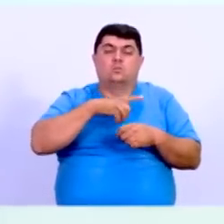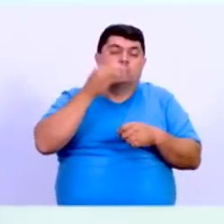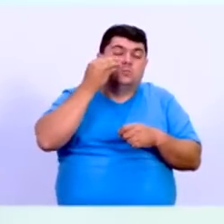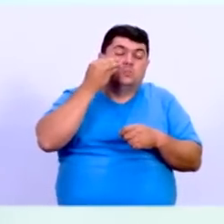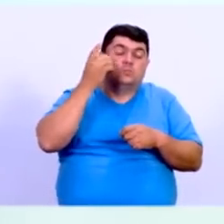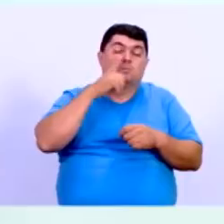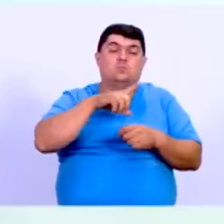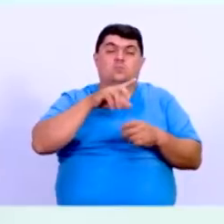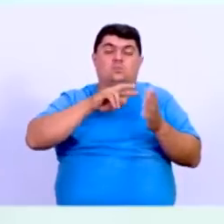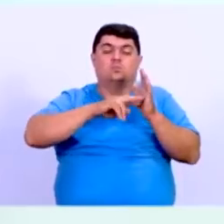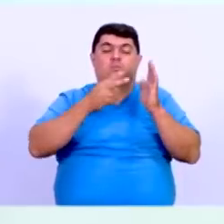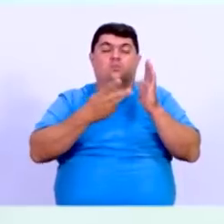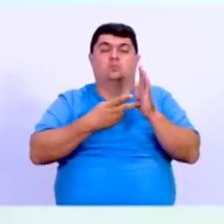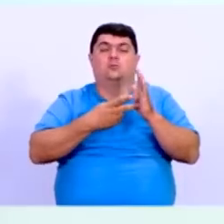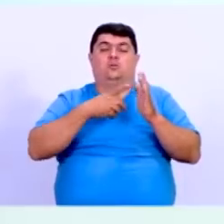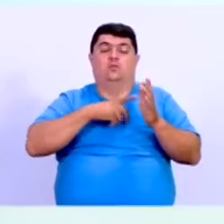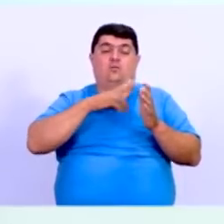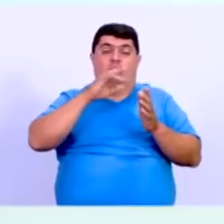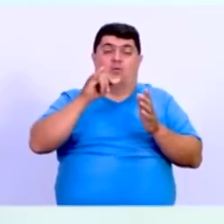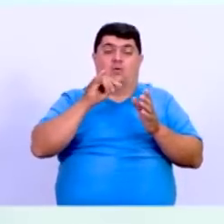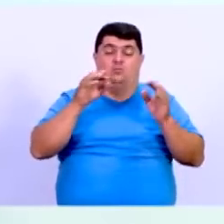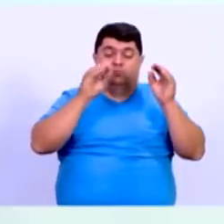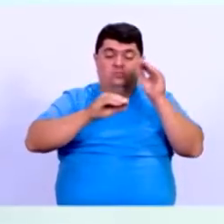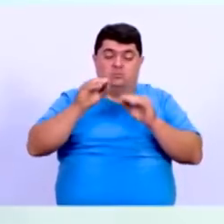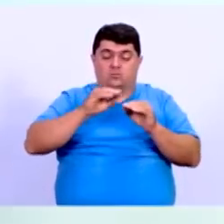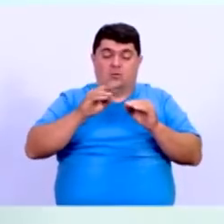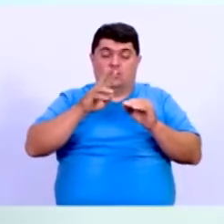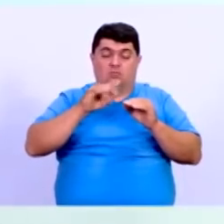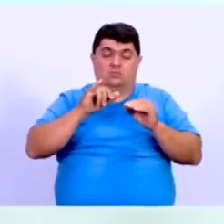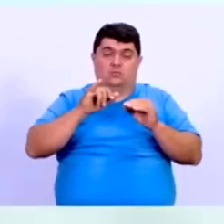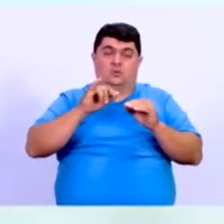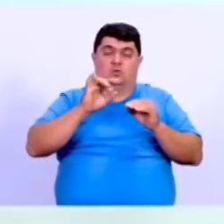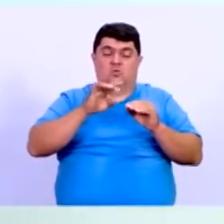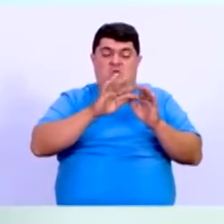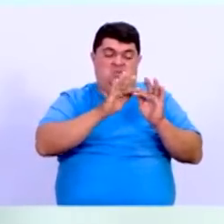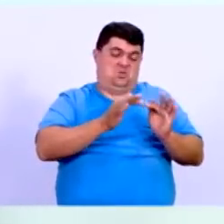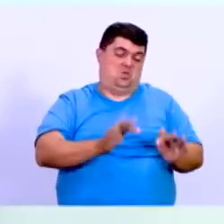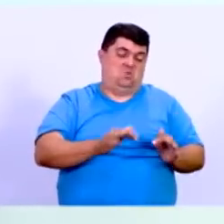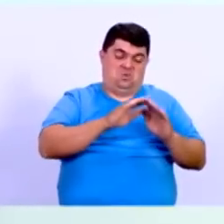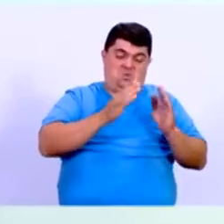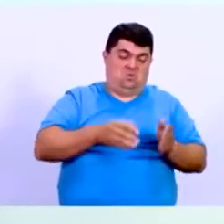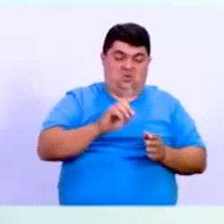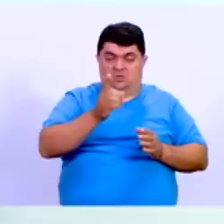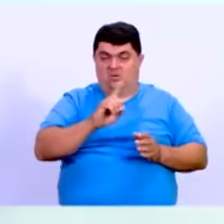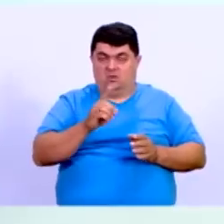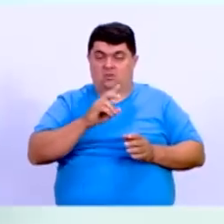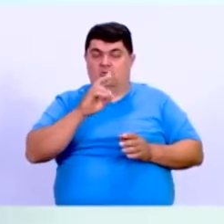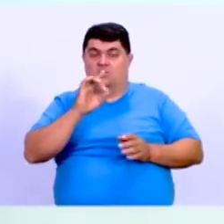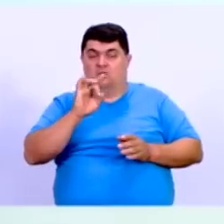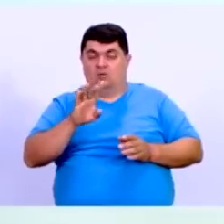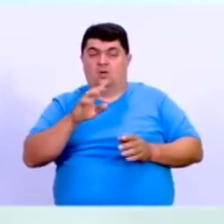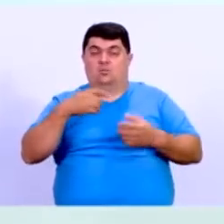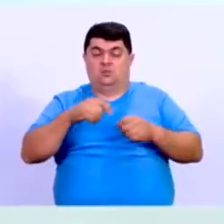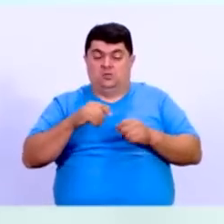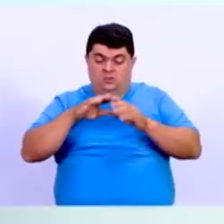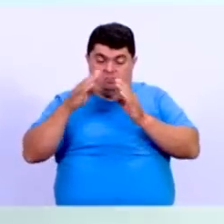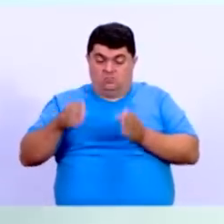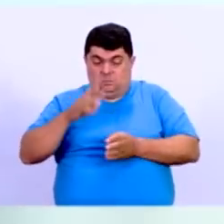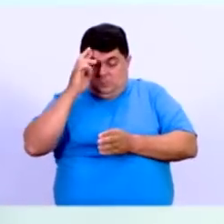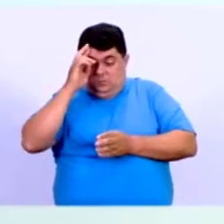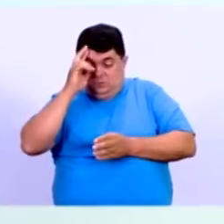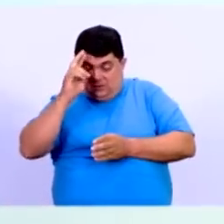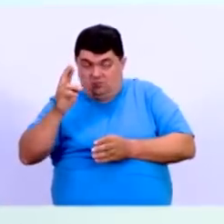que ele vai disponibilizar uma arquitetura mais complexa do que um simples desktop ou um simples cliente que vai precisar do serviço que